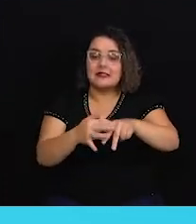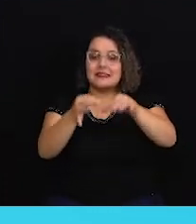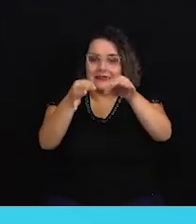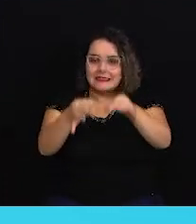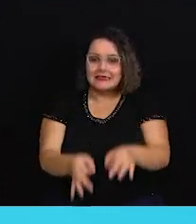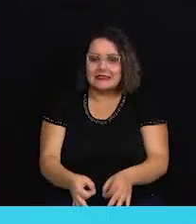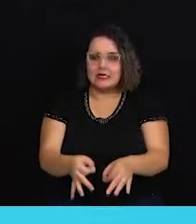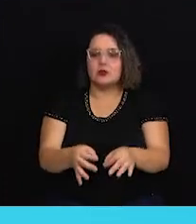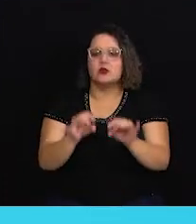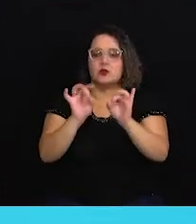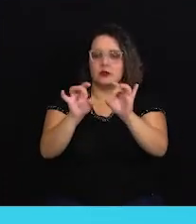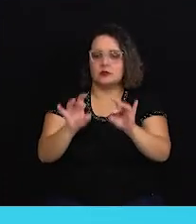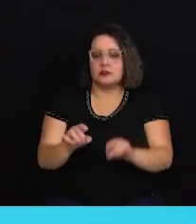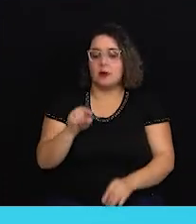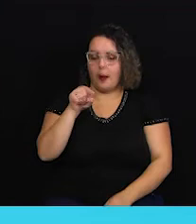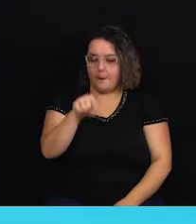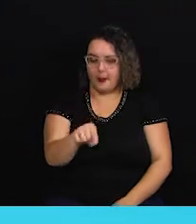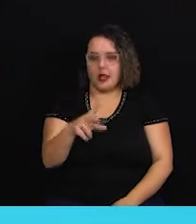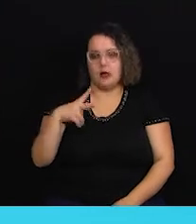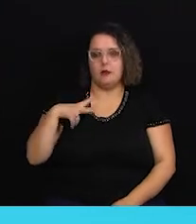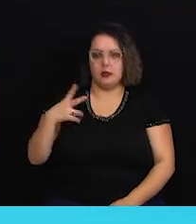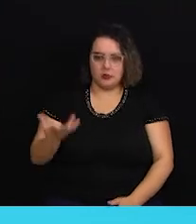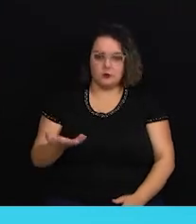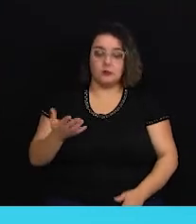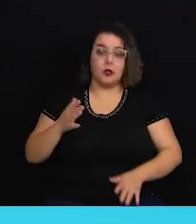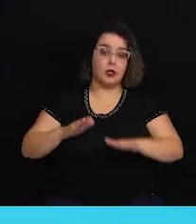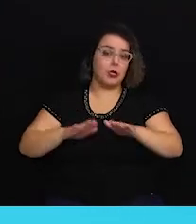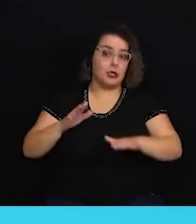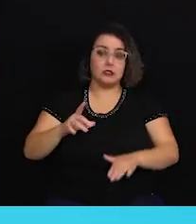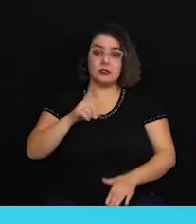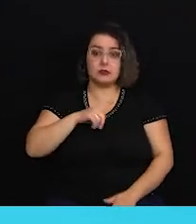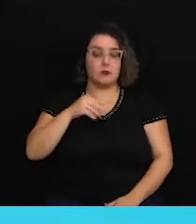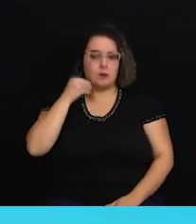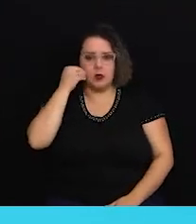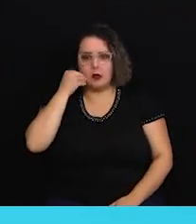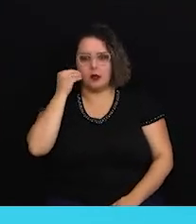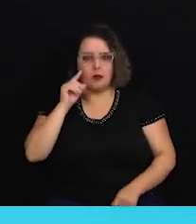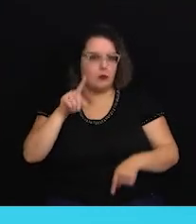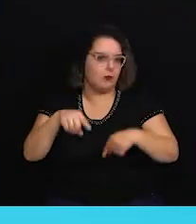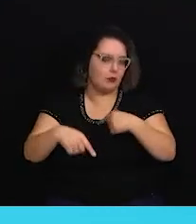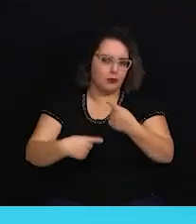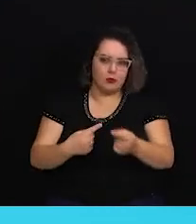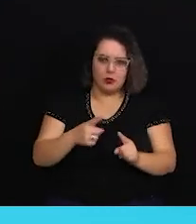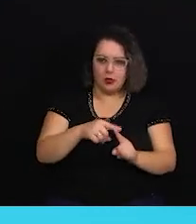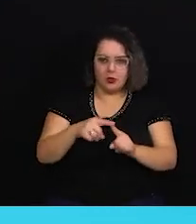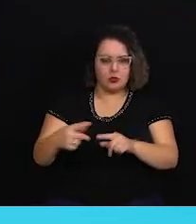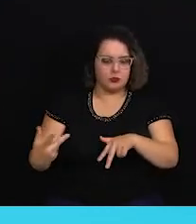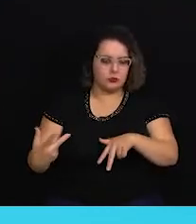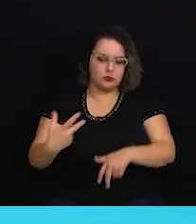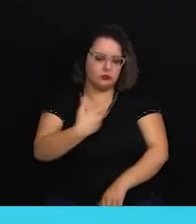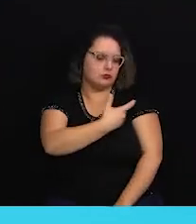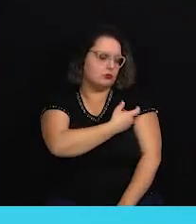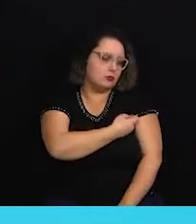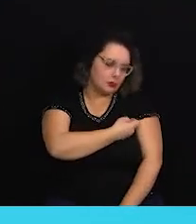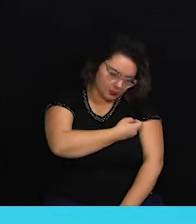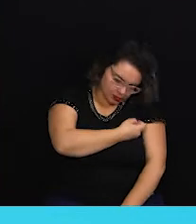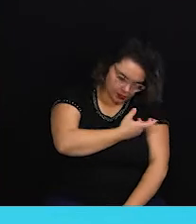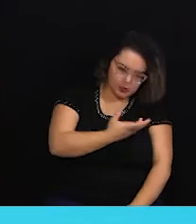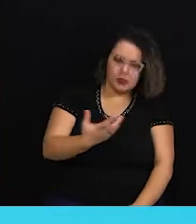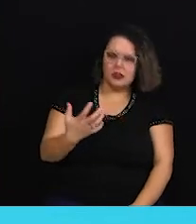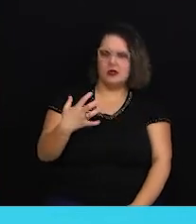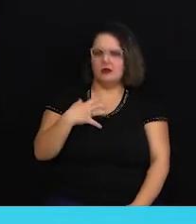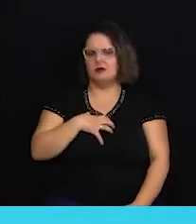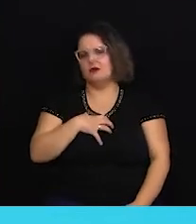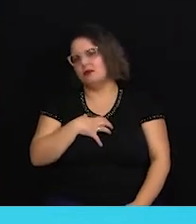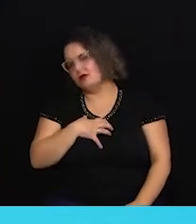paciente o que ele mais precisa e também, de repente, ele já teve uma experiência com outro tipo de cirurgia, uma outra anestesia, que